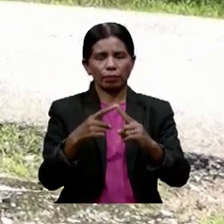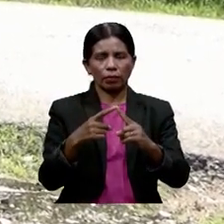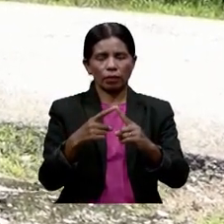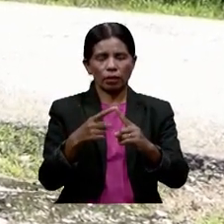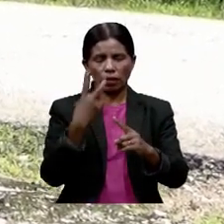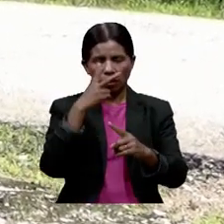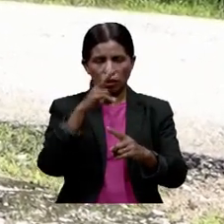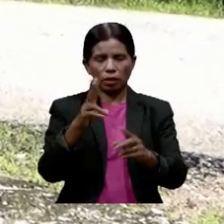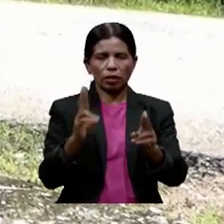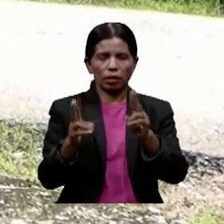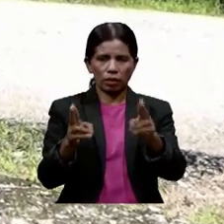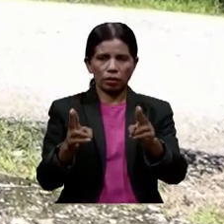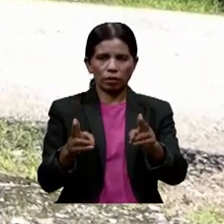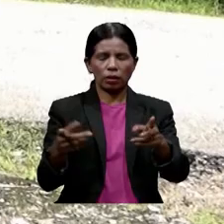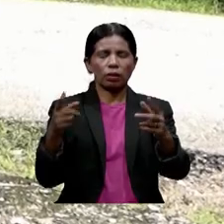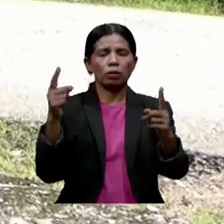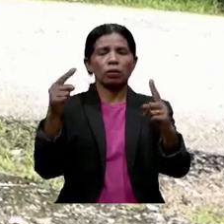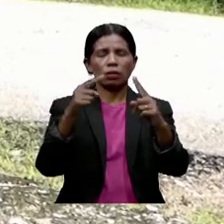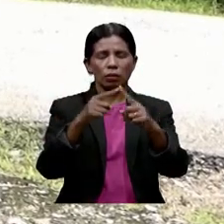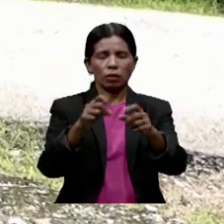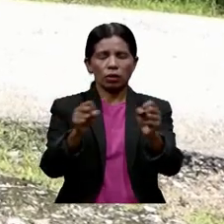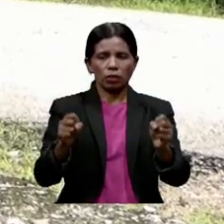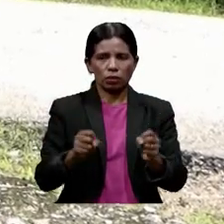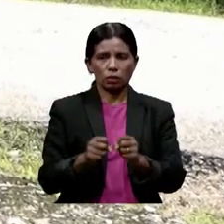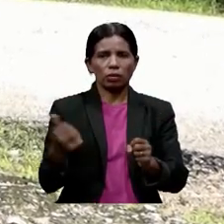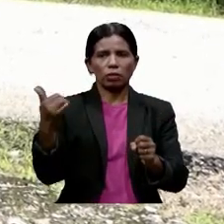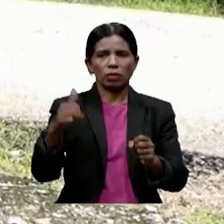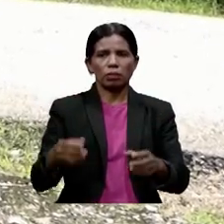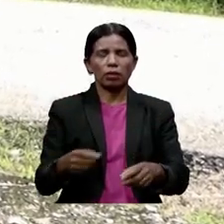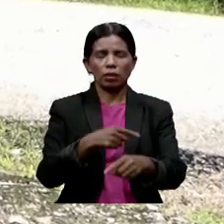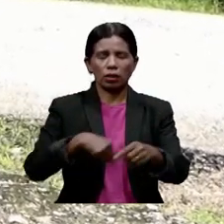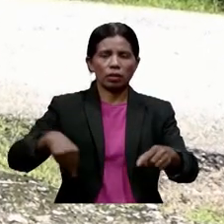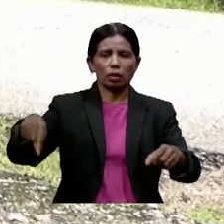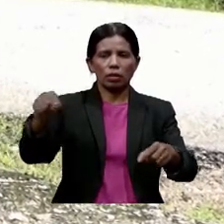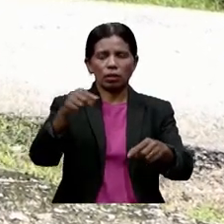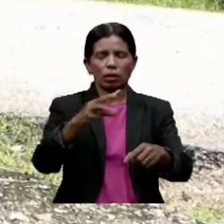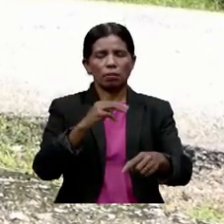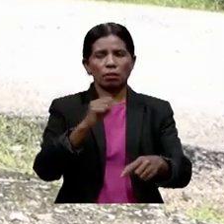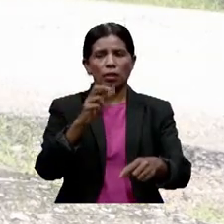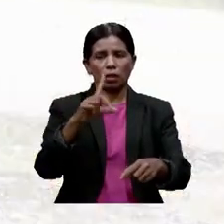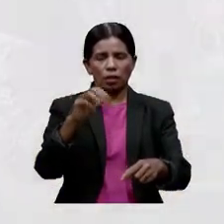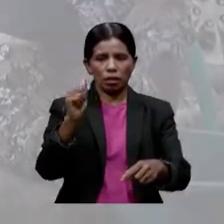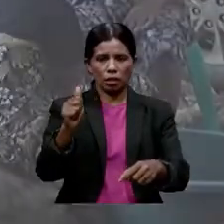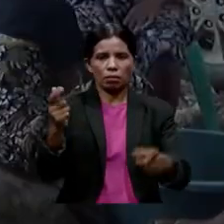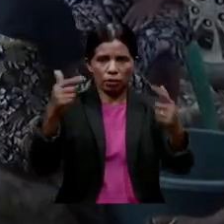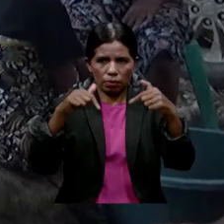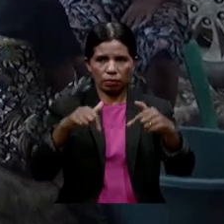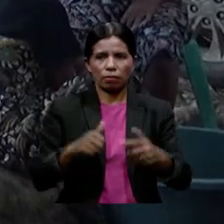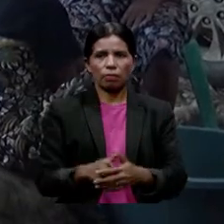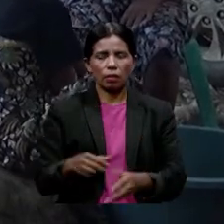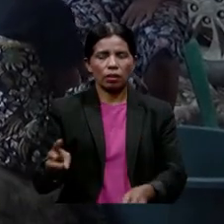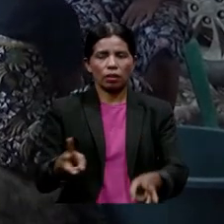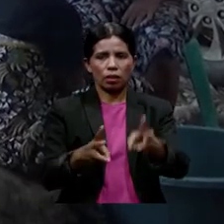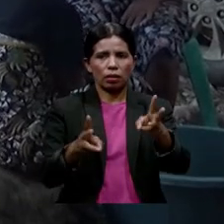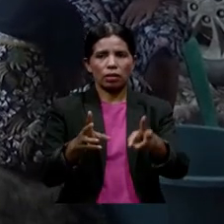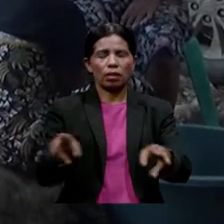patrolia urgentemente a tu toma e suku memo sira mo se fo volta bai ha maliana fo então fali mai memo estrada ne bane